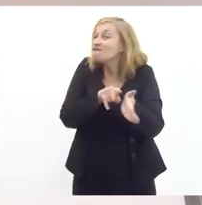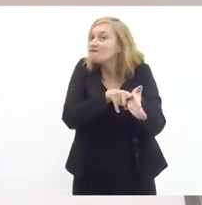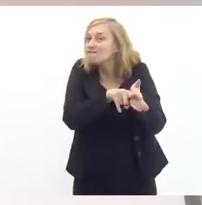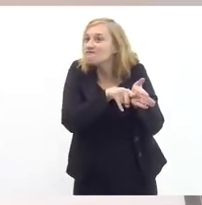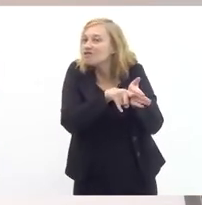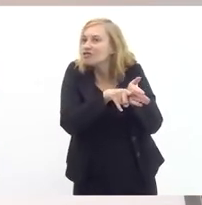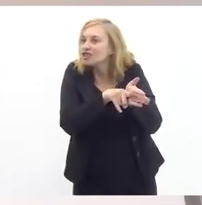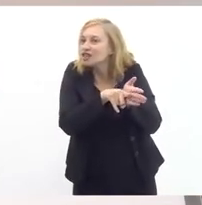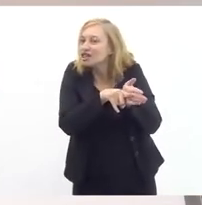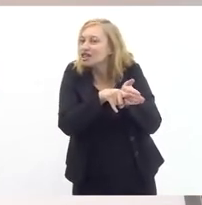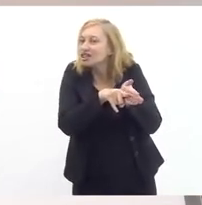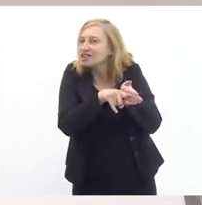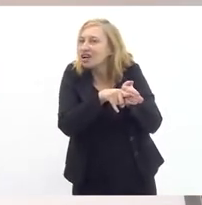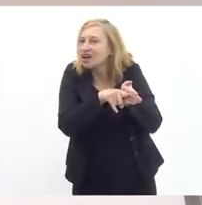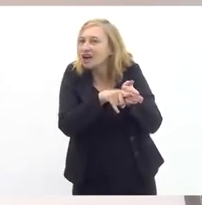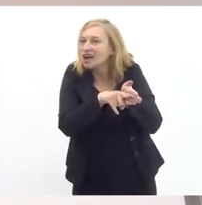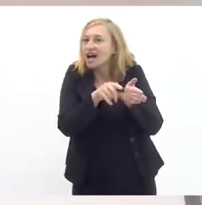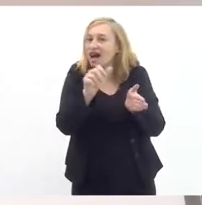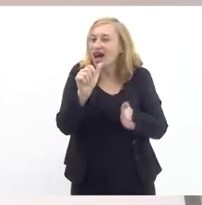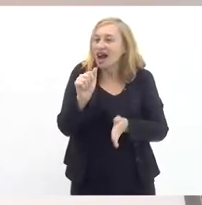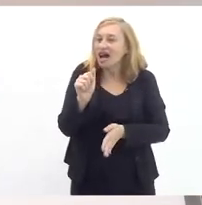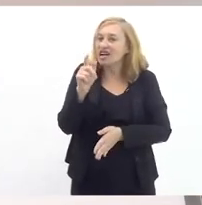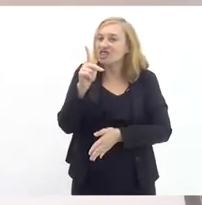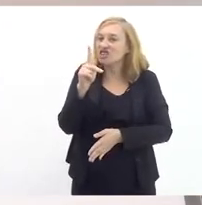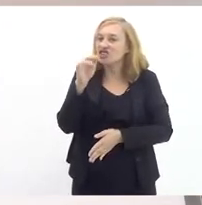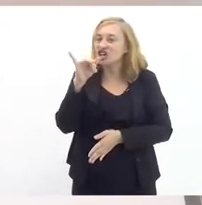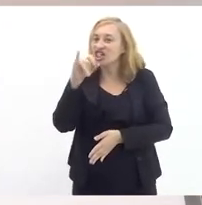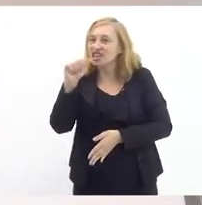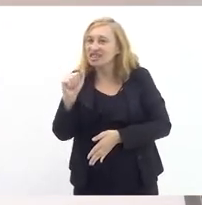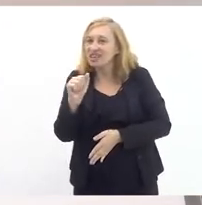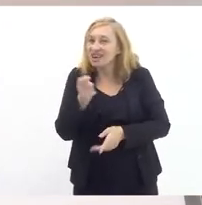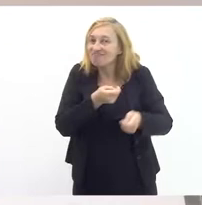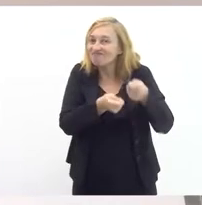fiscalizadora a agência reguladora.